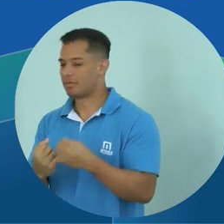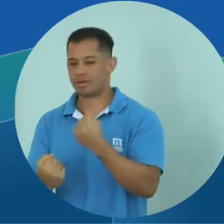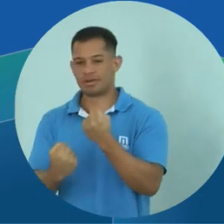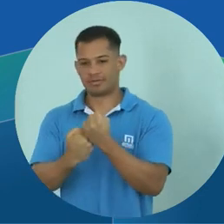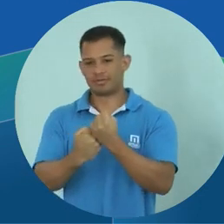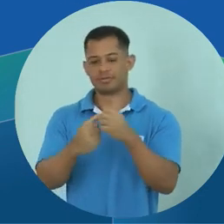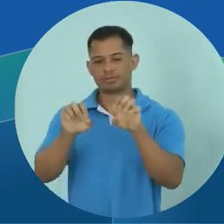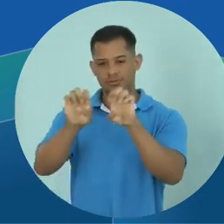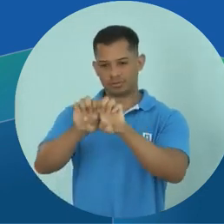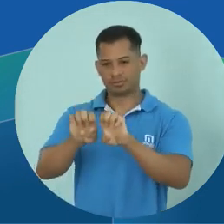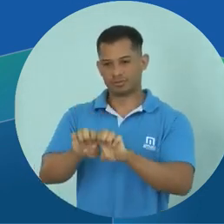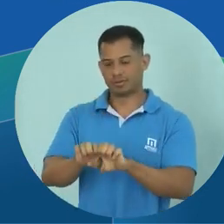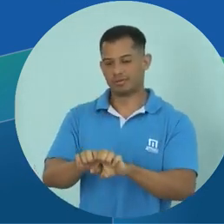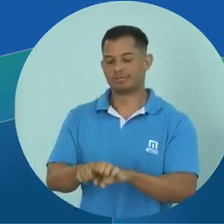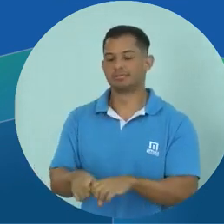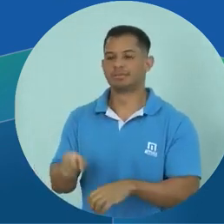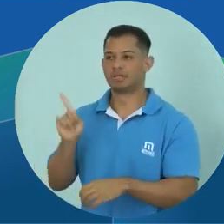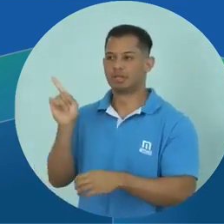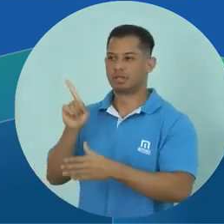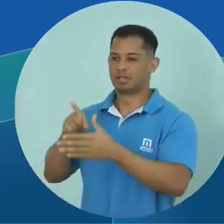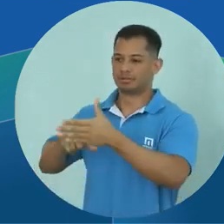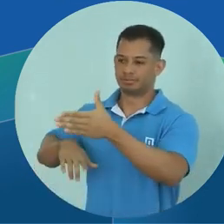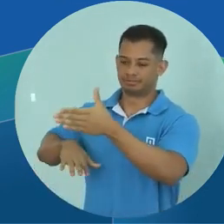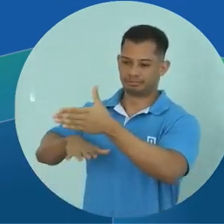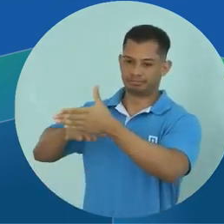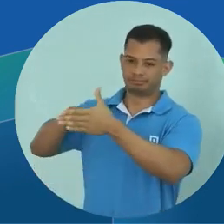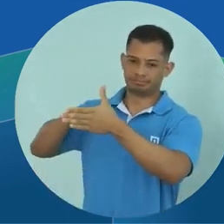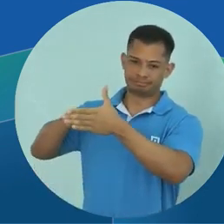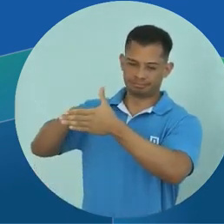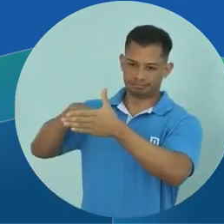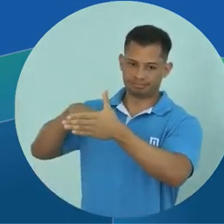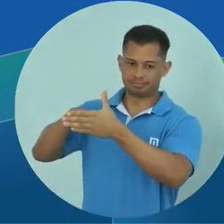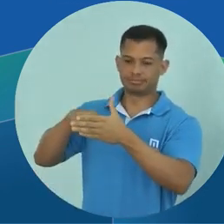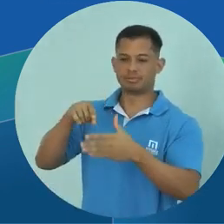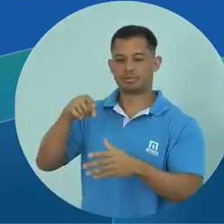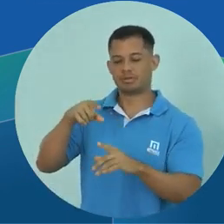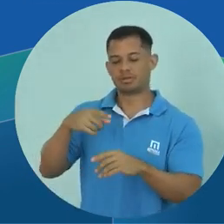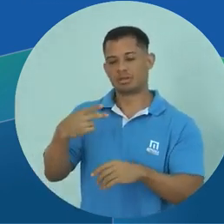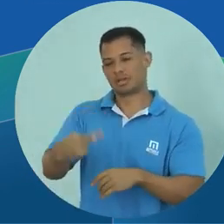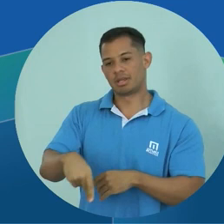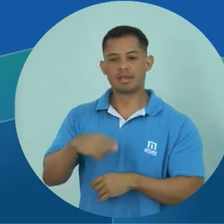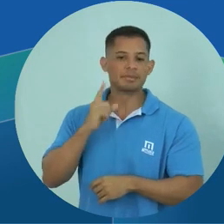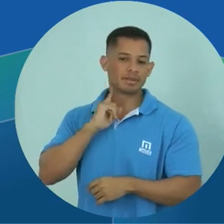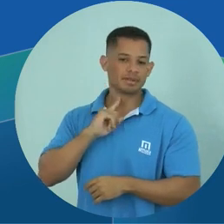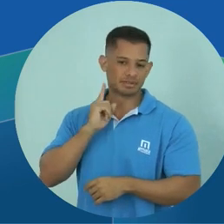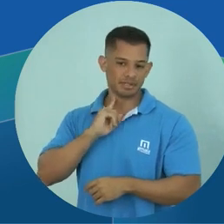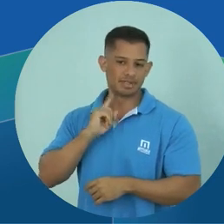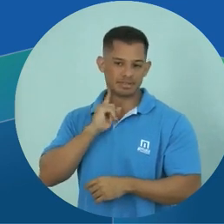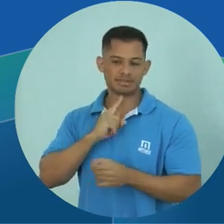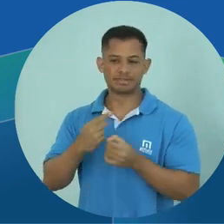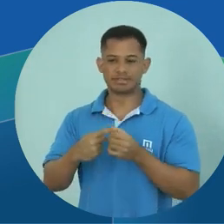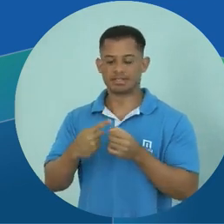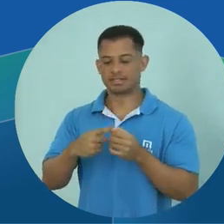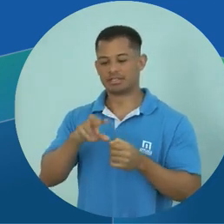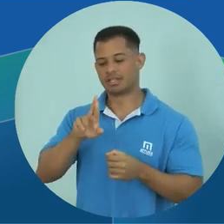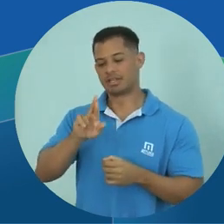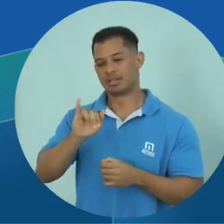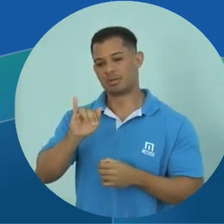né, de uma usina hidrelétrica no estado de Minas Gerais, aqui no nosso estado, na cidade de Rio